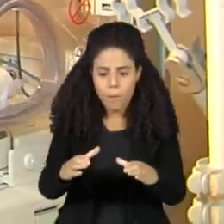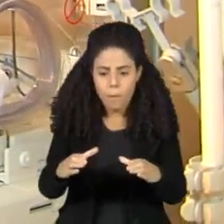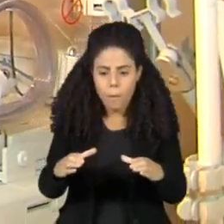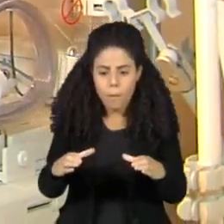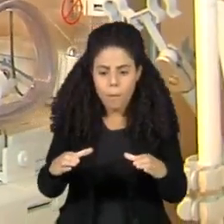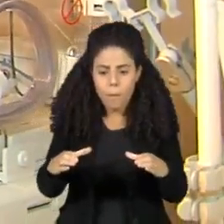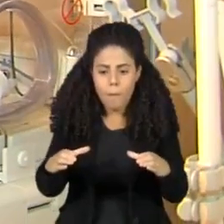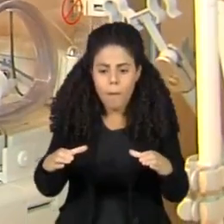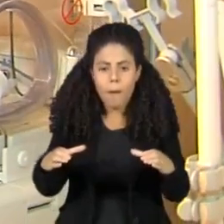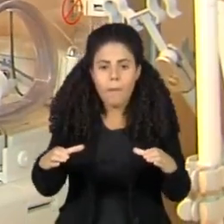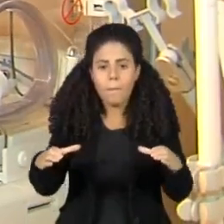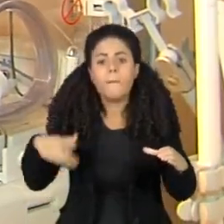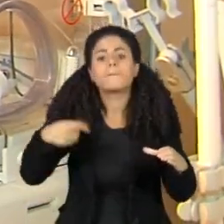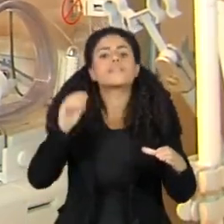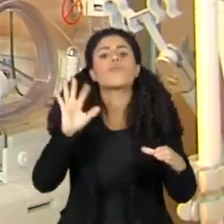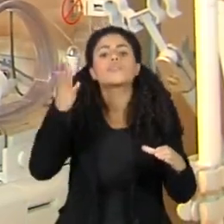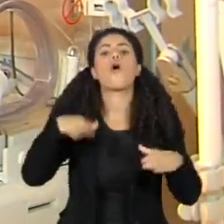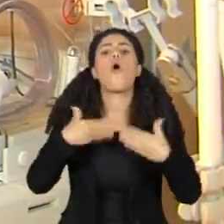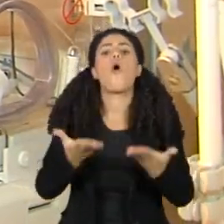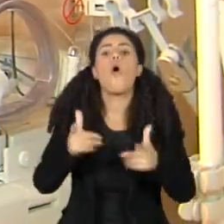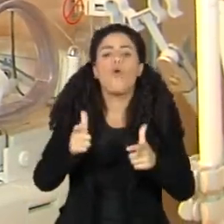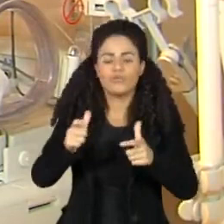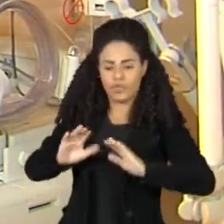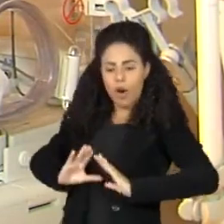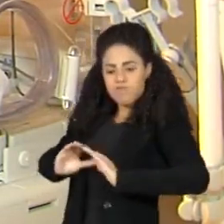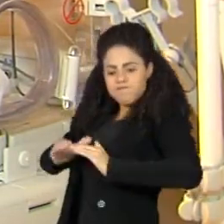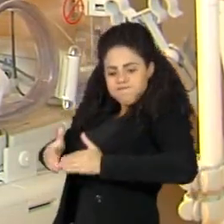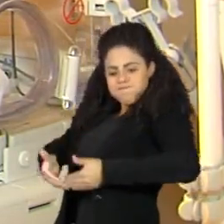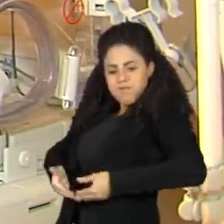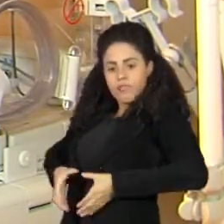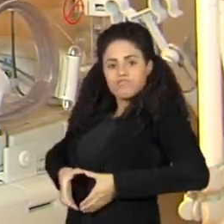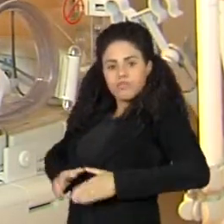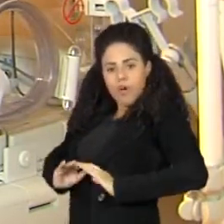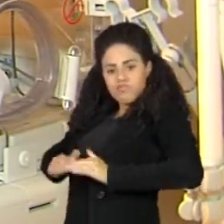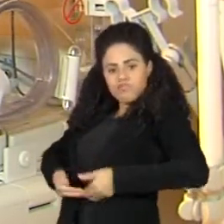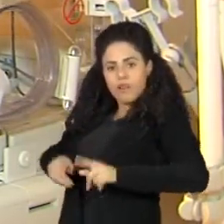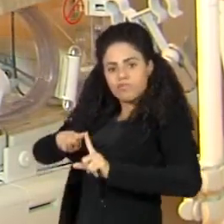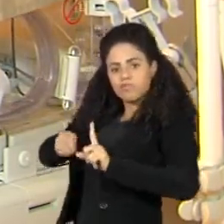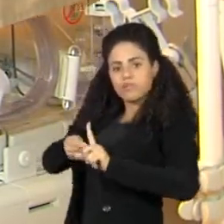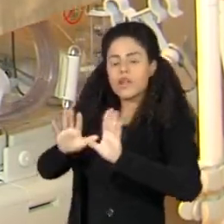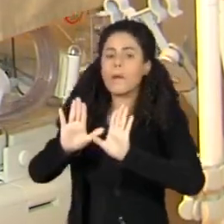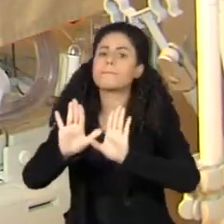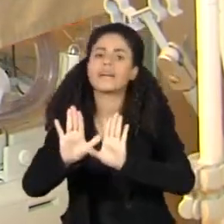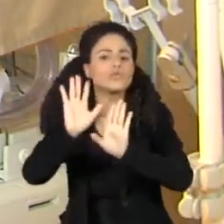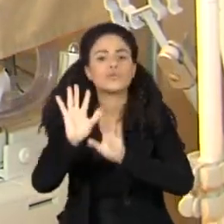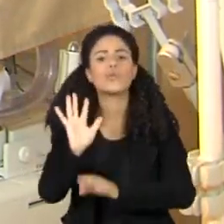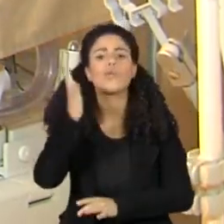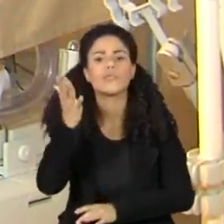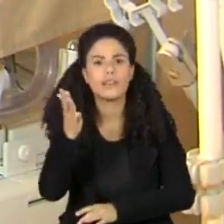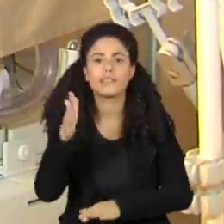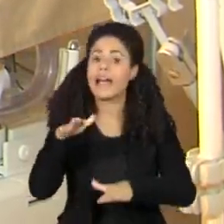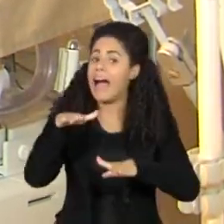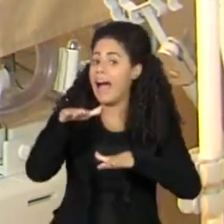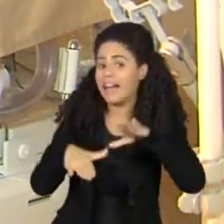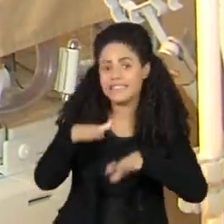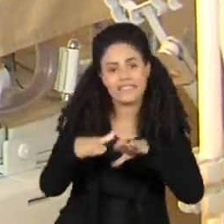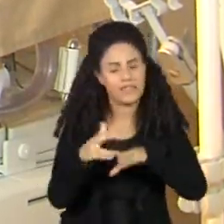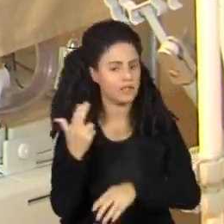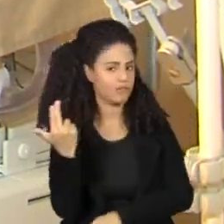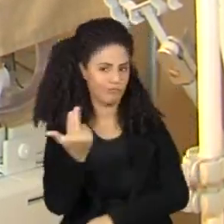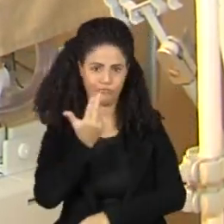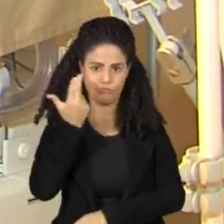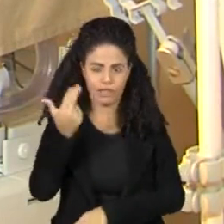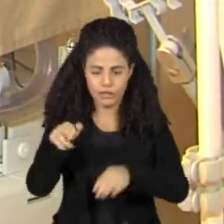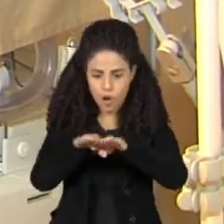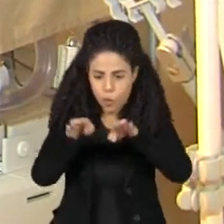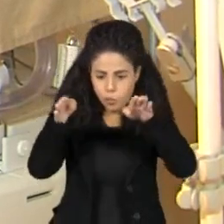que deveria ter acontecido dentro do útero materno. Mas é claro que, aí dentro,